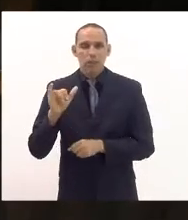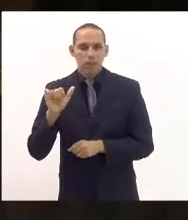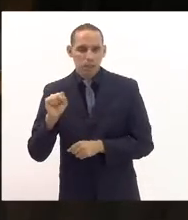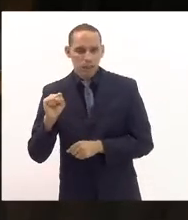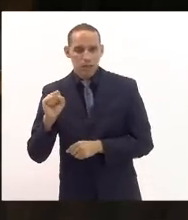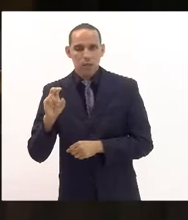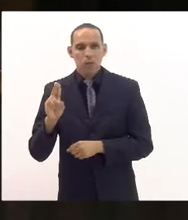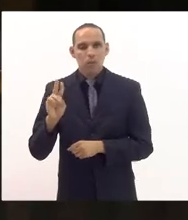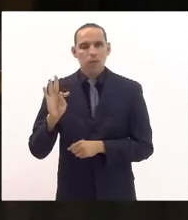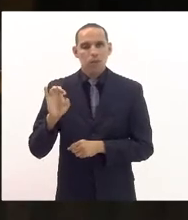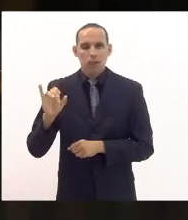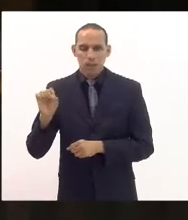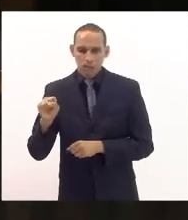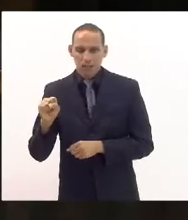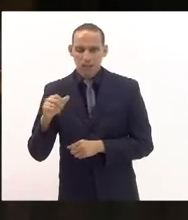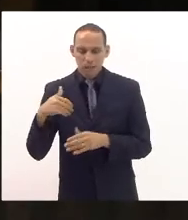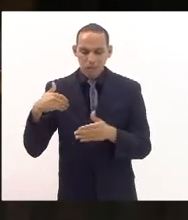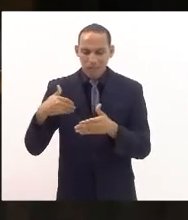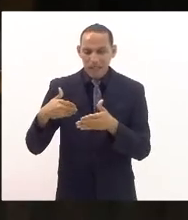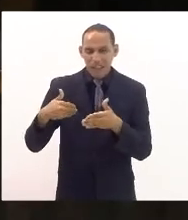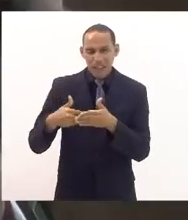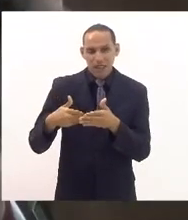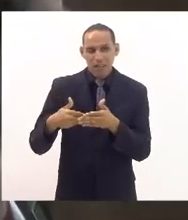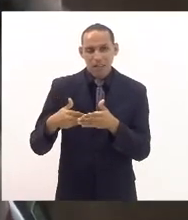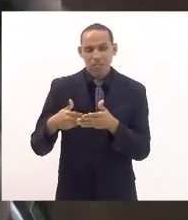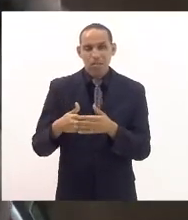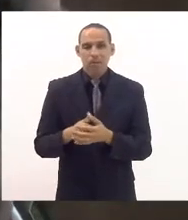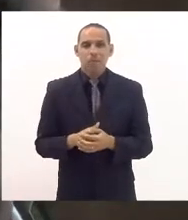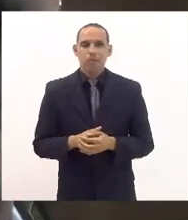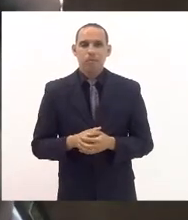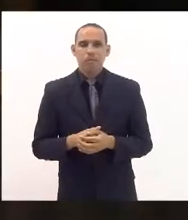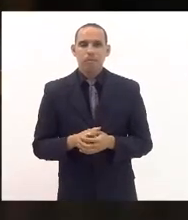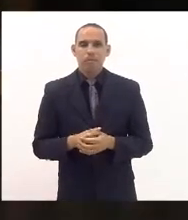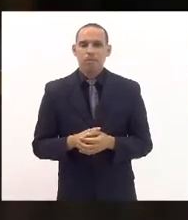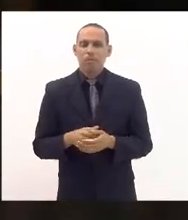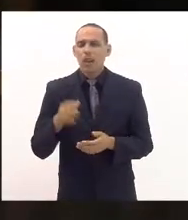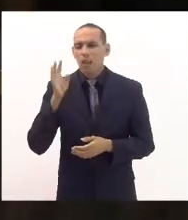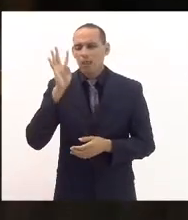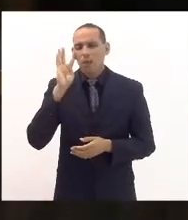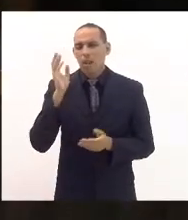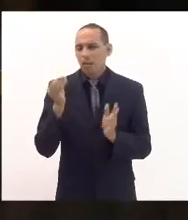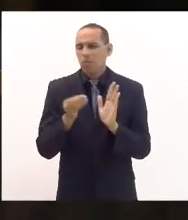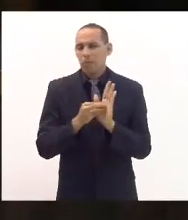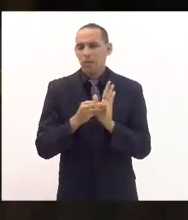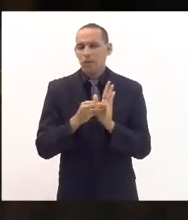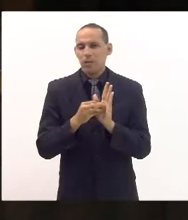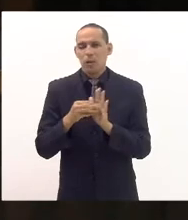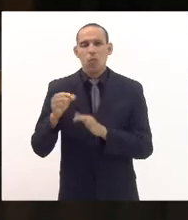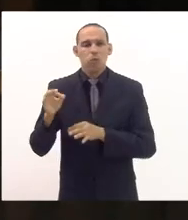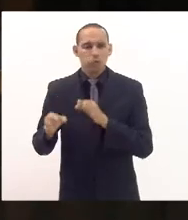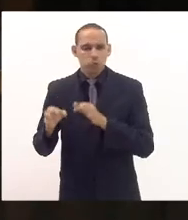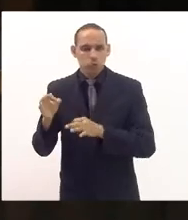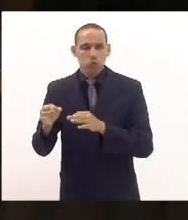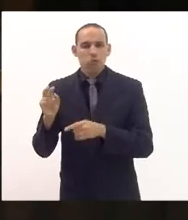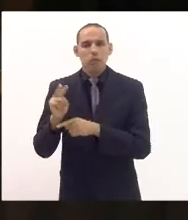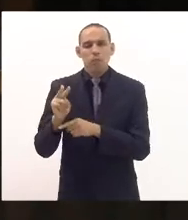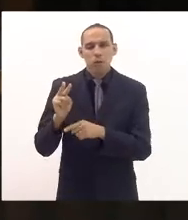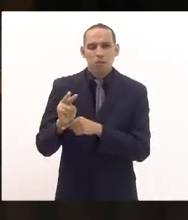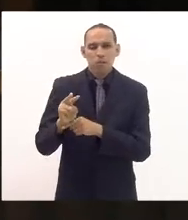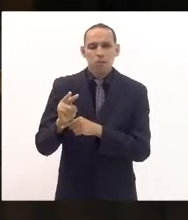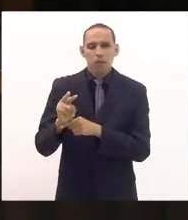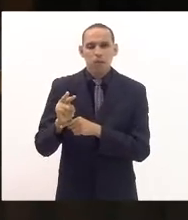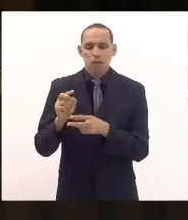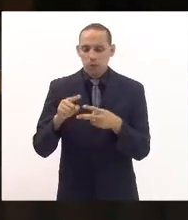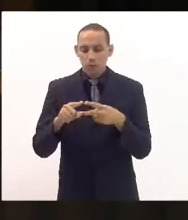vai ficar muito em cima para depois a gente e olha só gente vai quarta-feira eu vou botar o judiciário defensoria